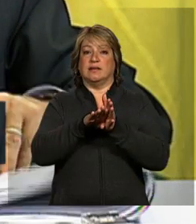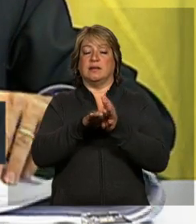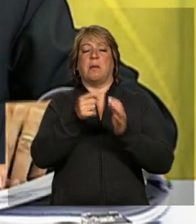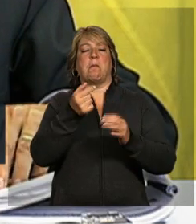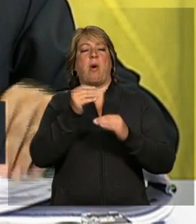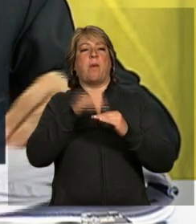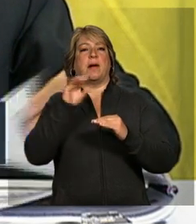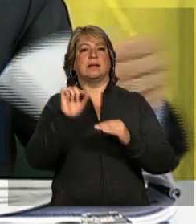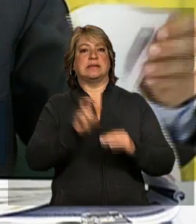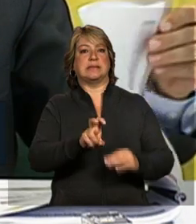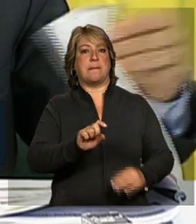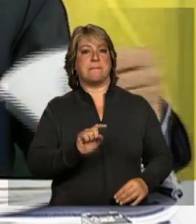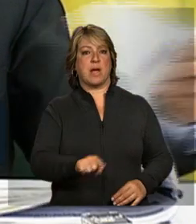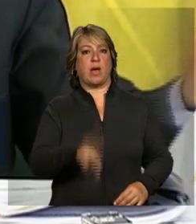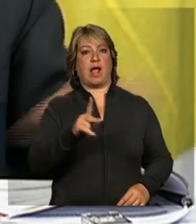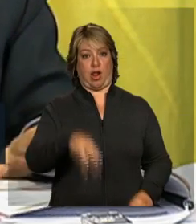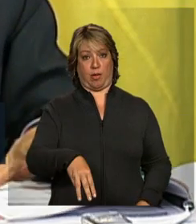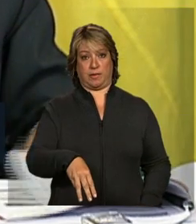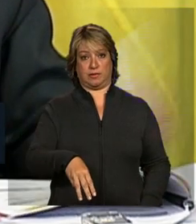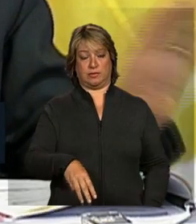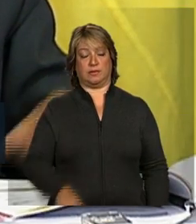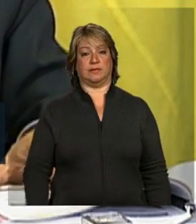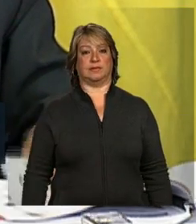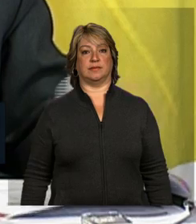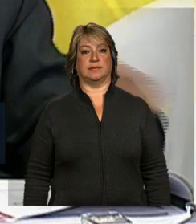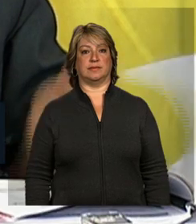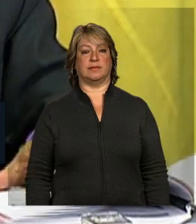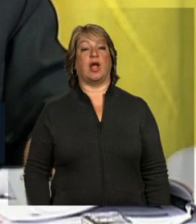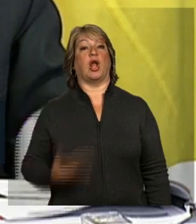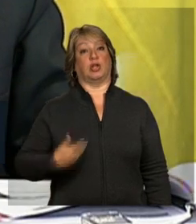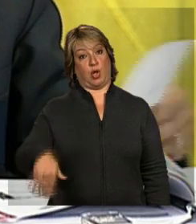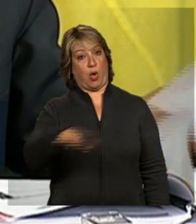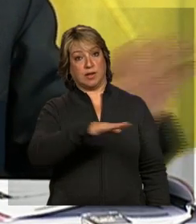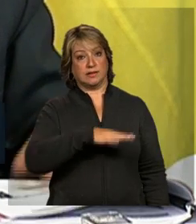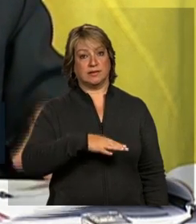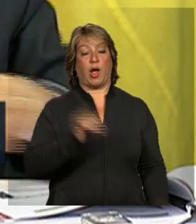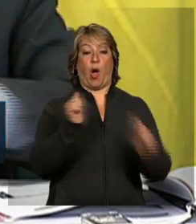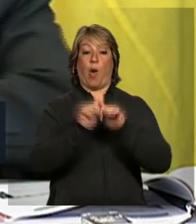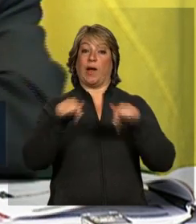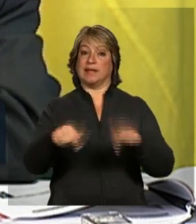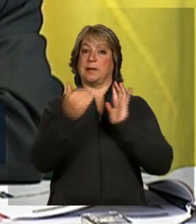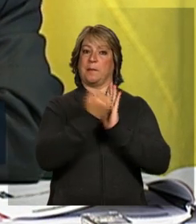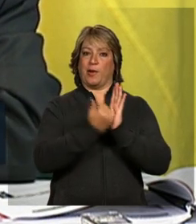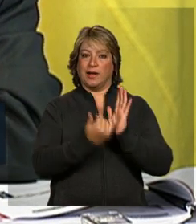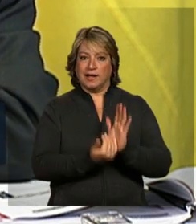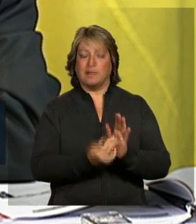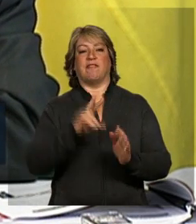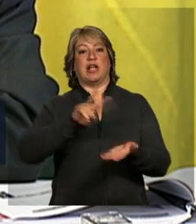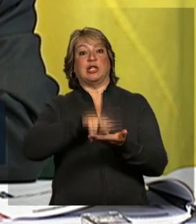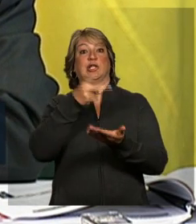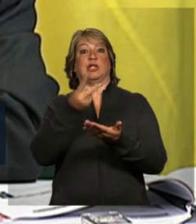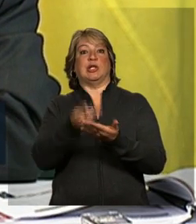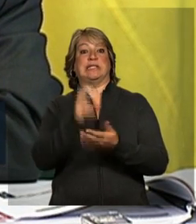pouco mais de 5000 km nós com esse programa vamos duplicar